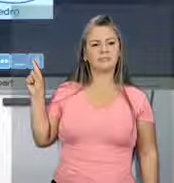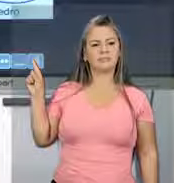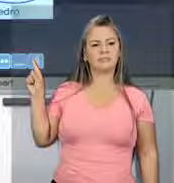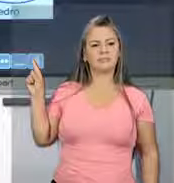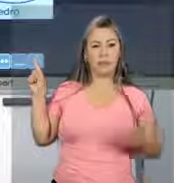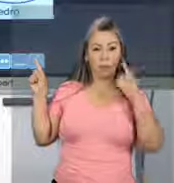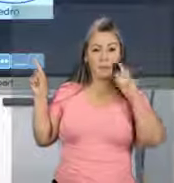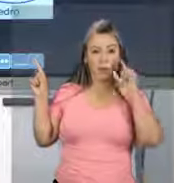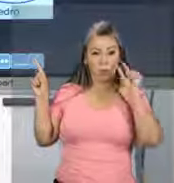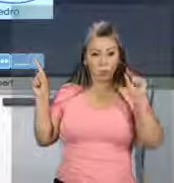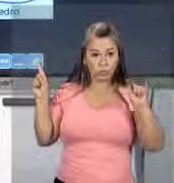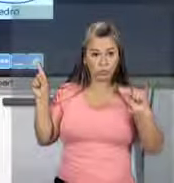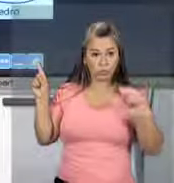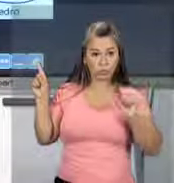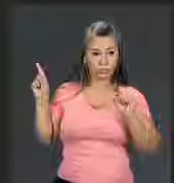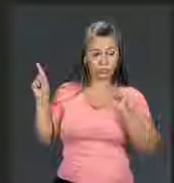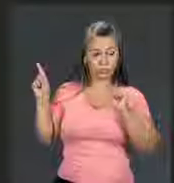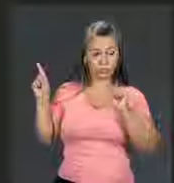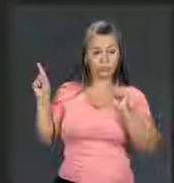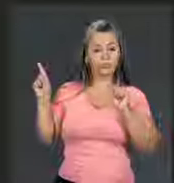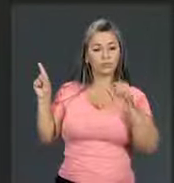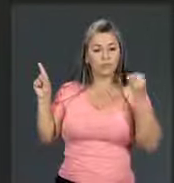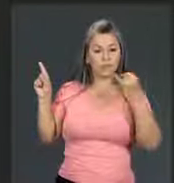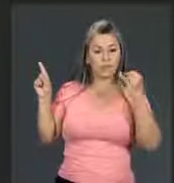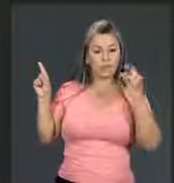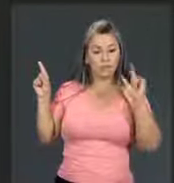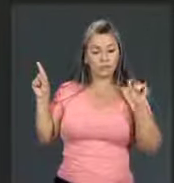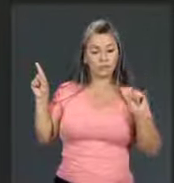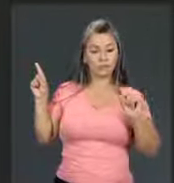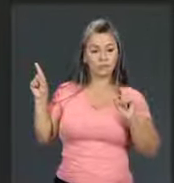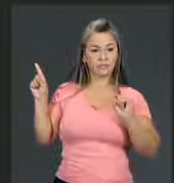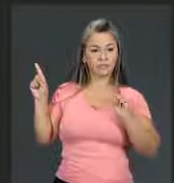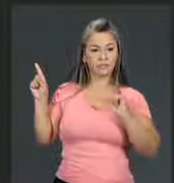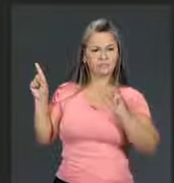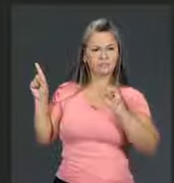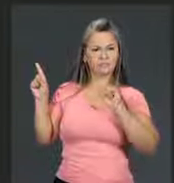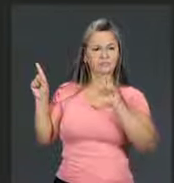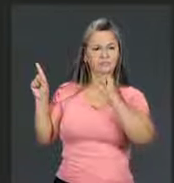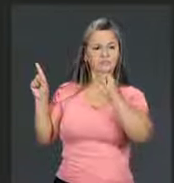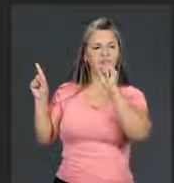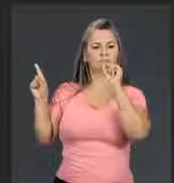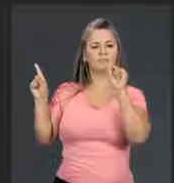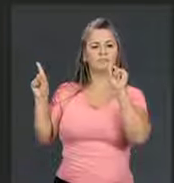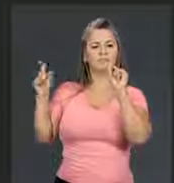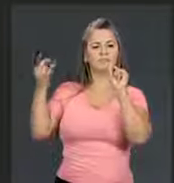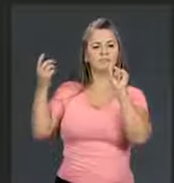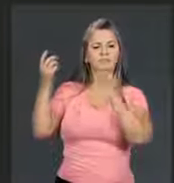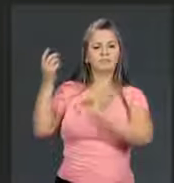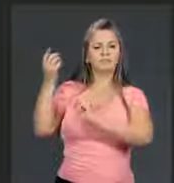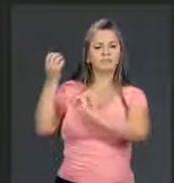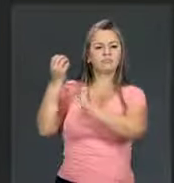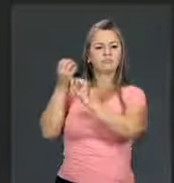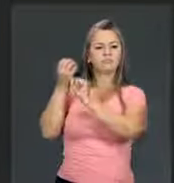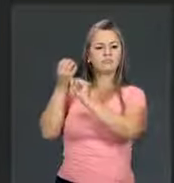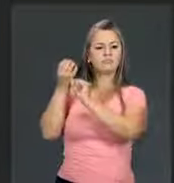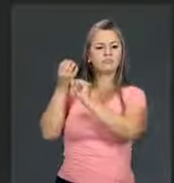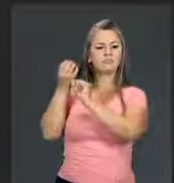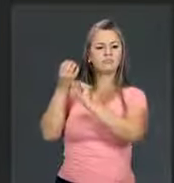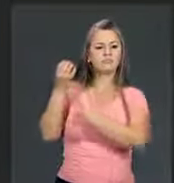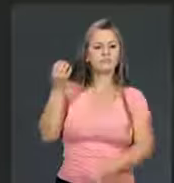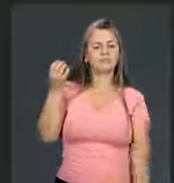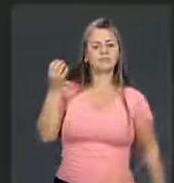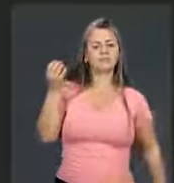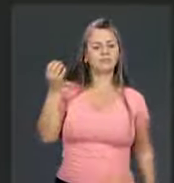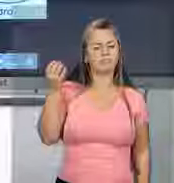fio condutor saindo do polo negativo e levou até a mesma